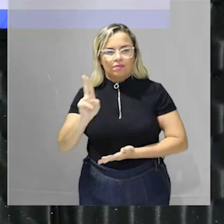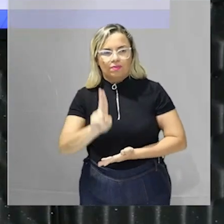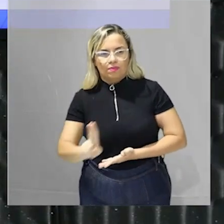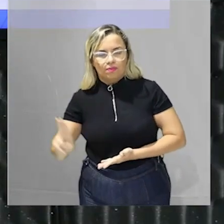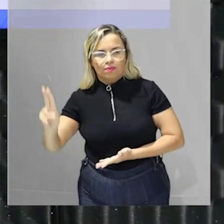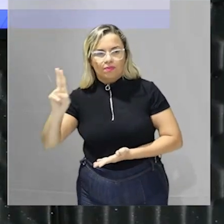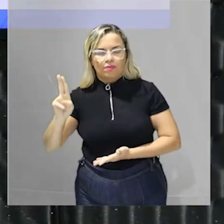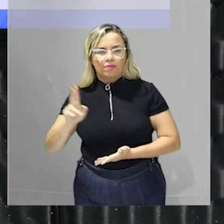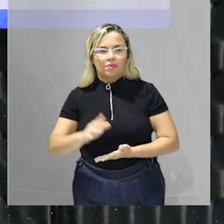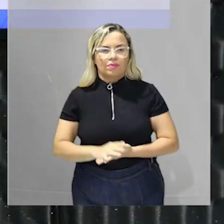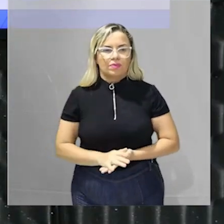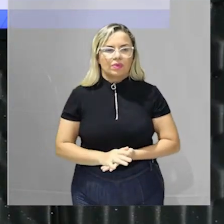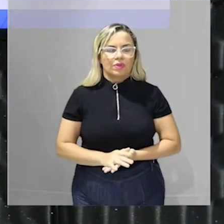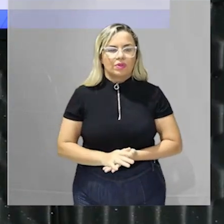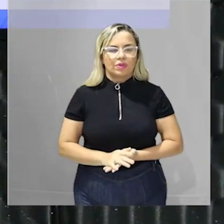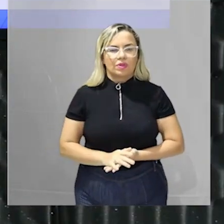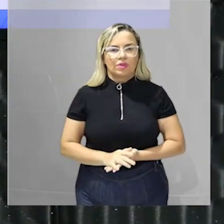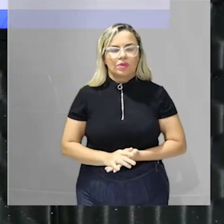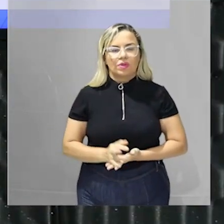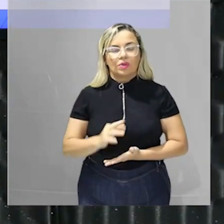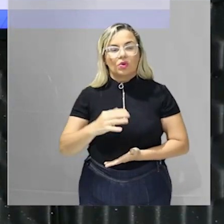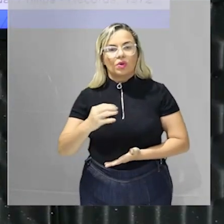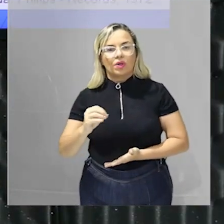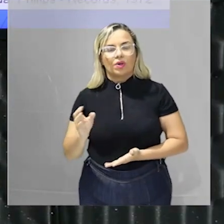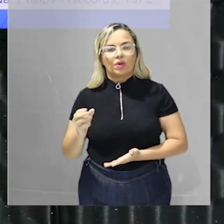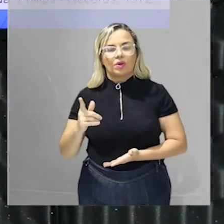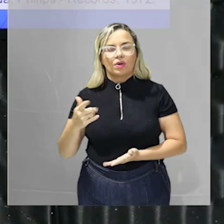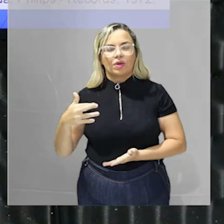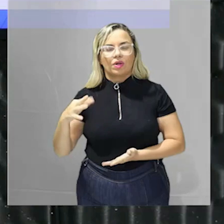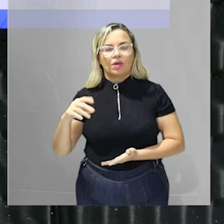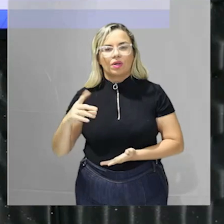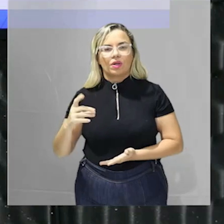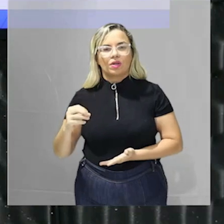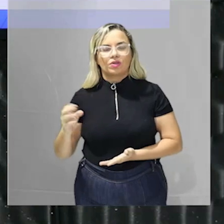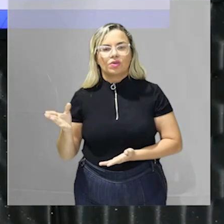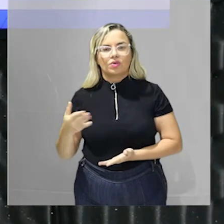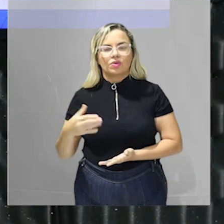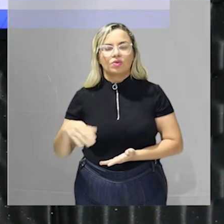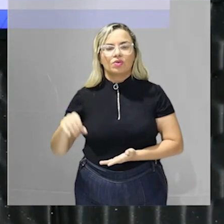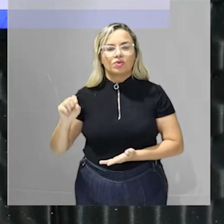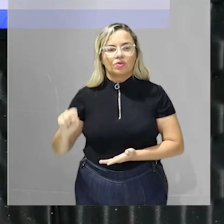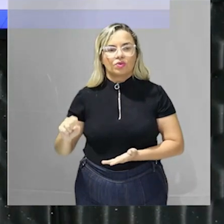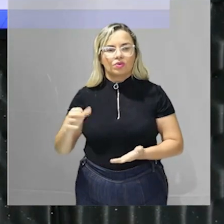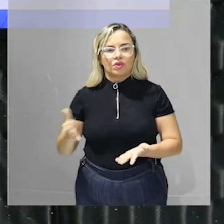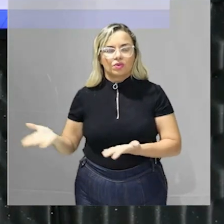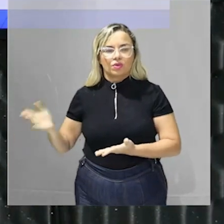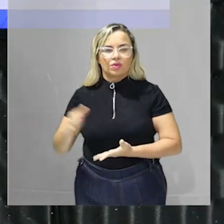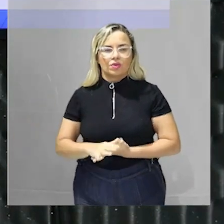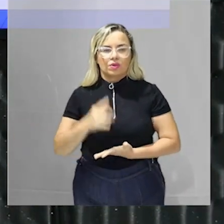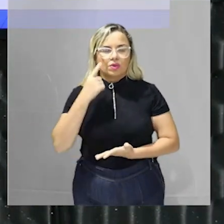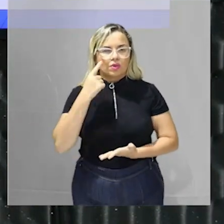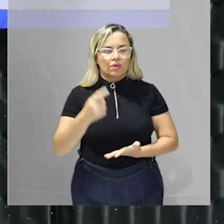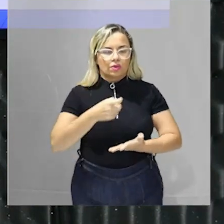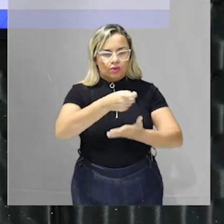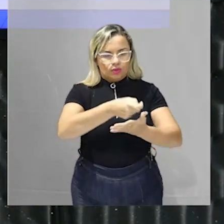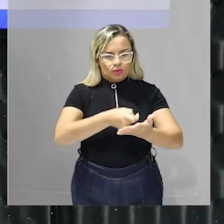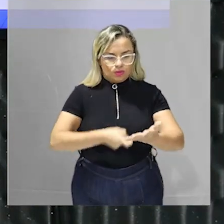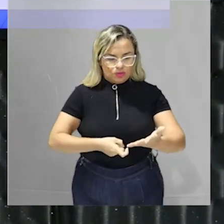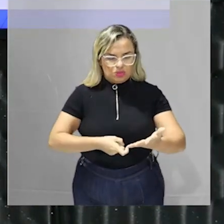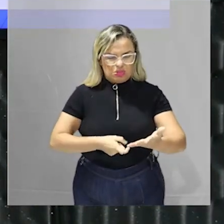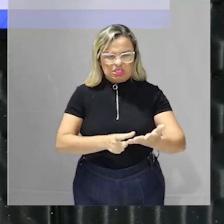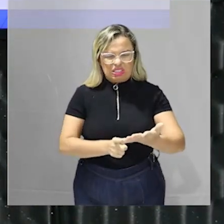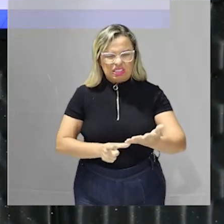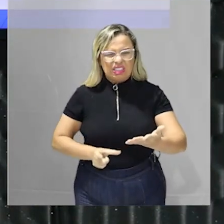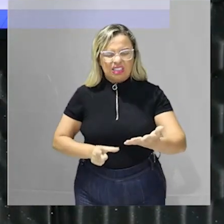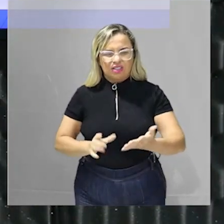Grande do Sul, tá? Então, antes da gente passar para a questão, vamos dar uma olhadinha aqui nesse texto. Poxa, professora, é um texto